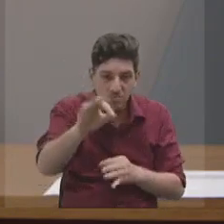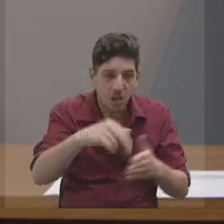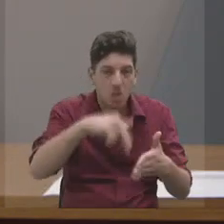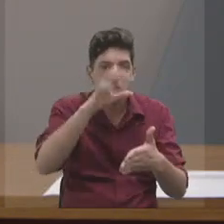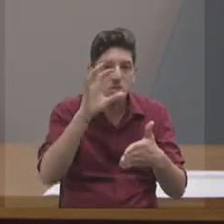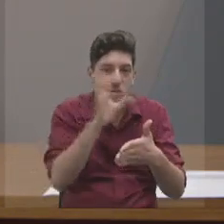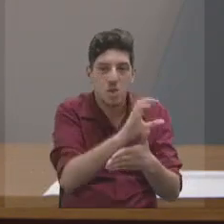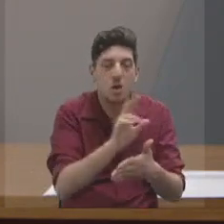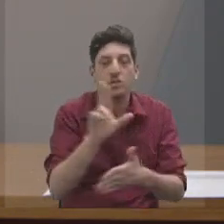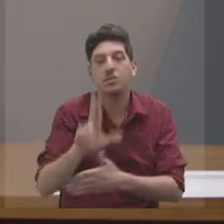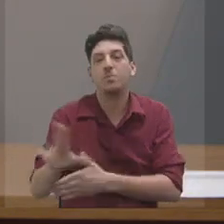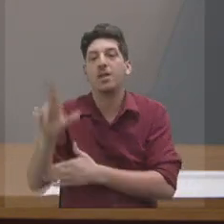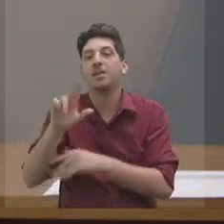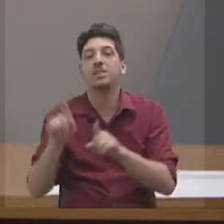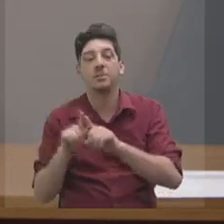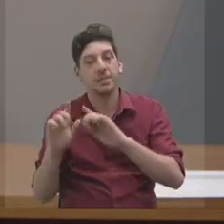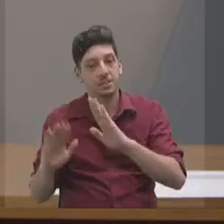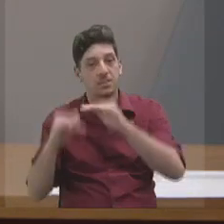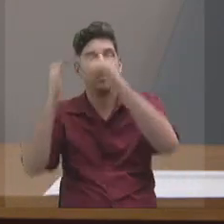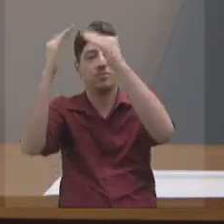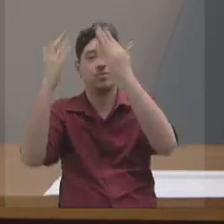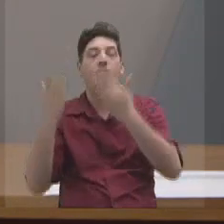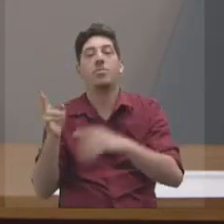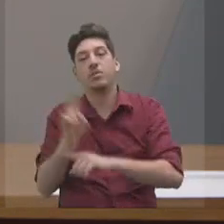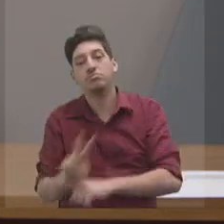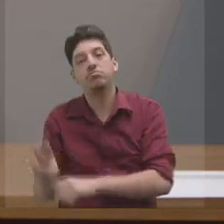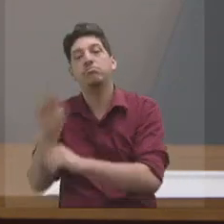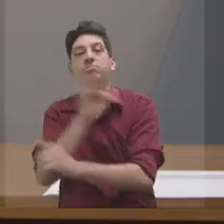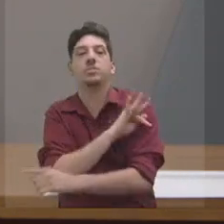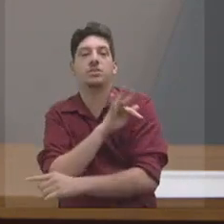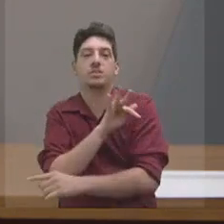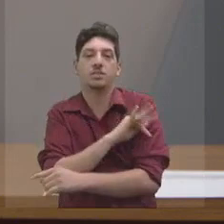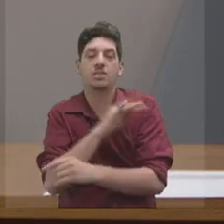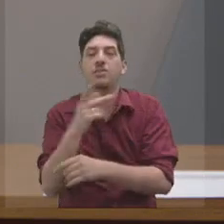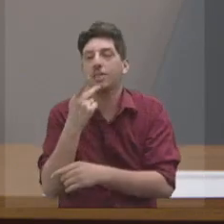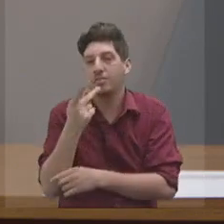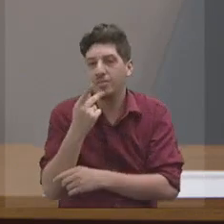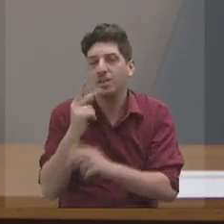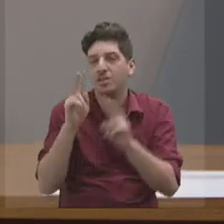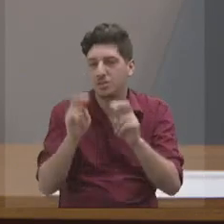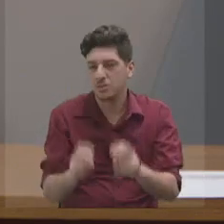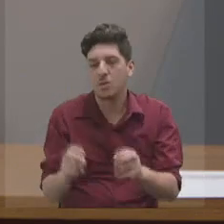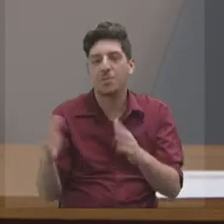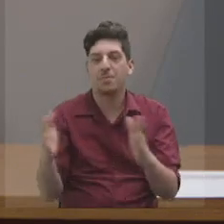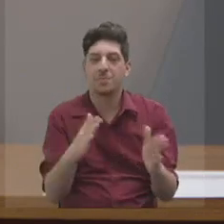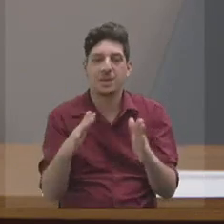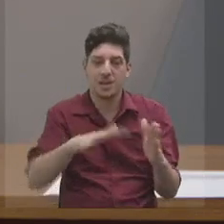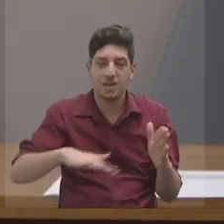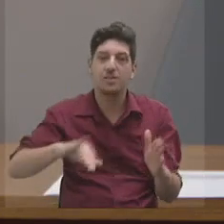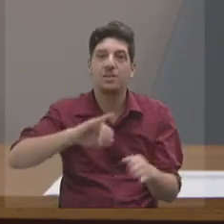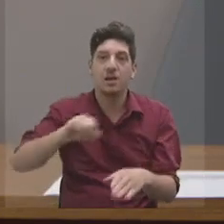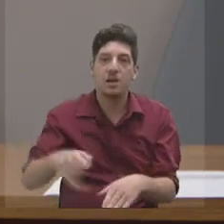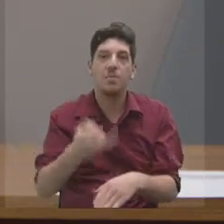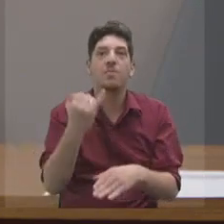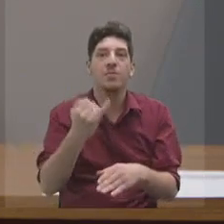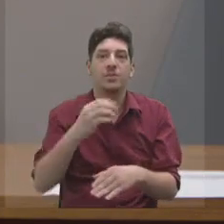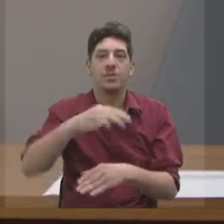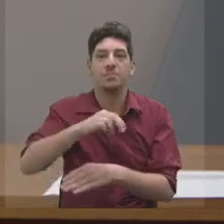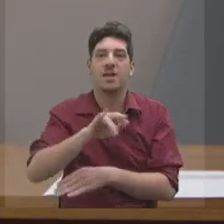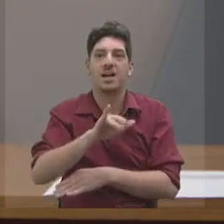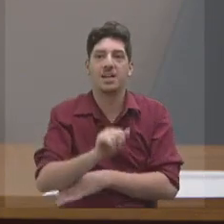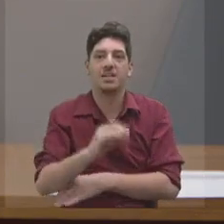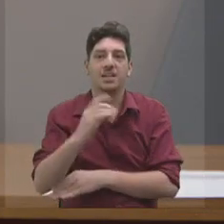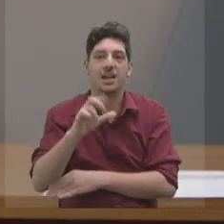é tempos também nas revistações então se eu mencionou aqui o trecho né aproveitando a presença Deputado Maria Clara né da da